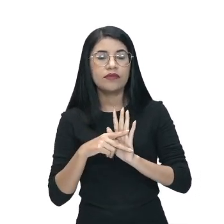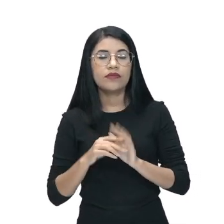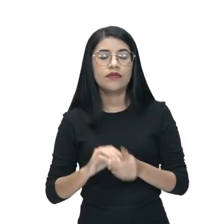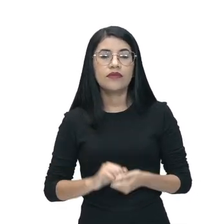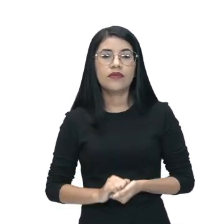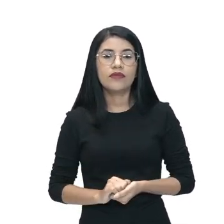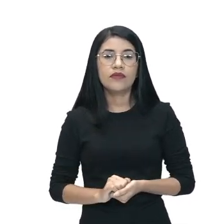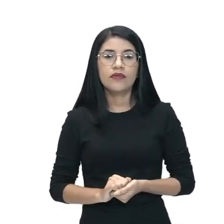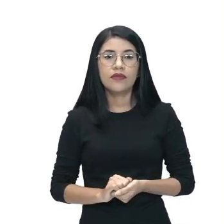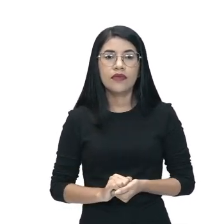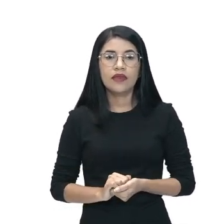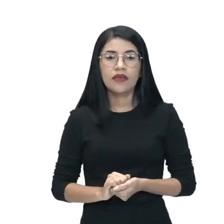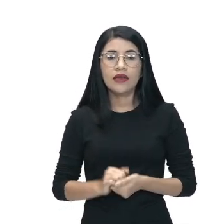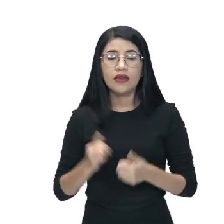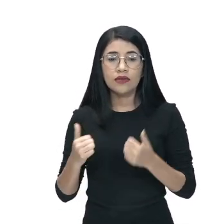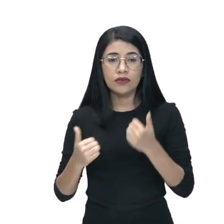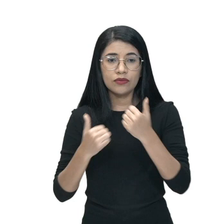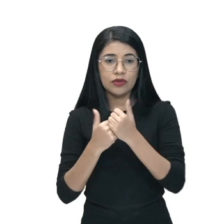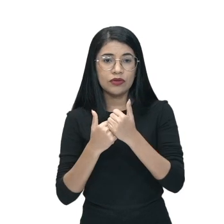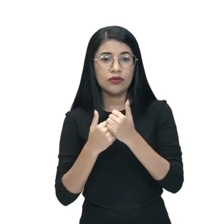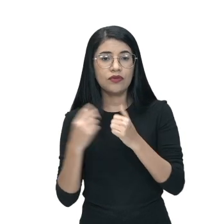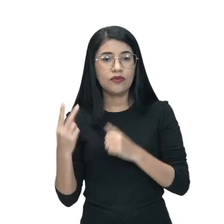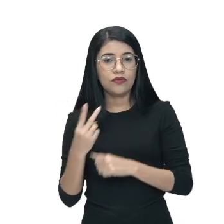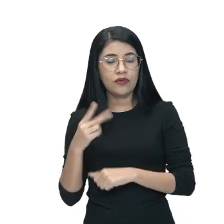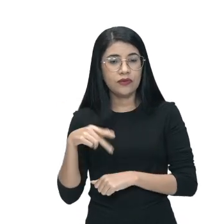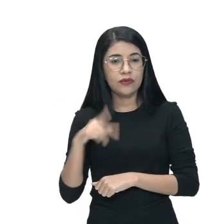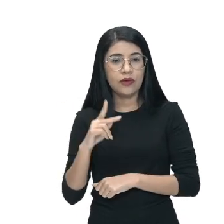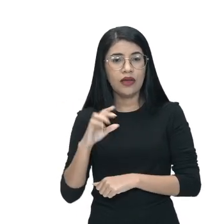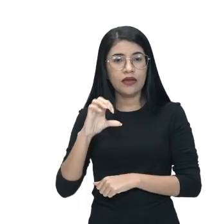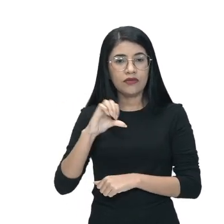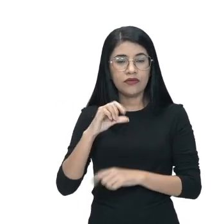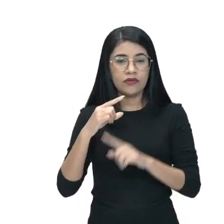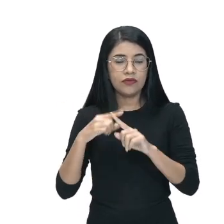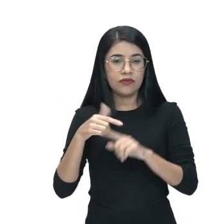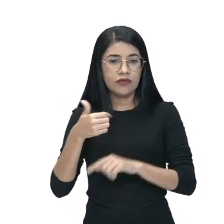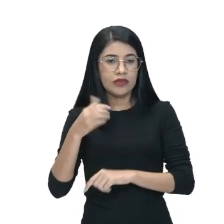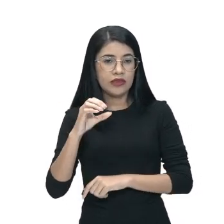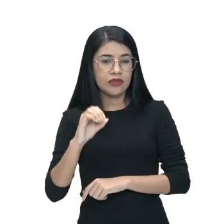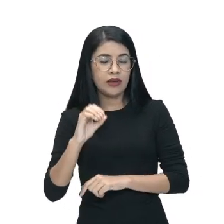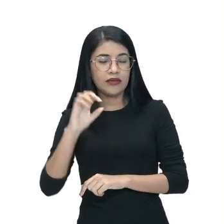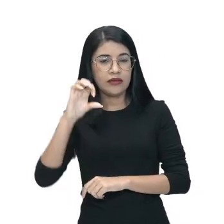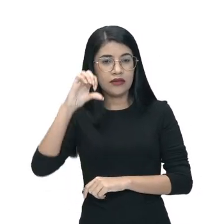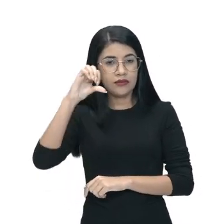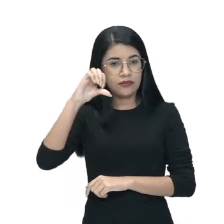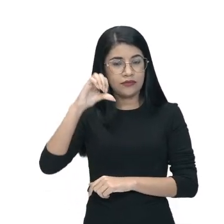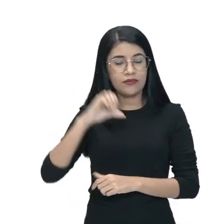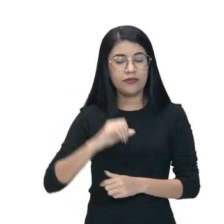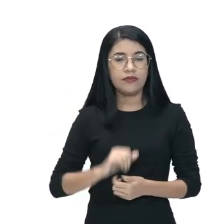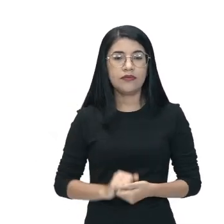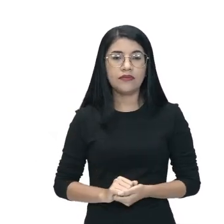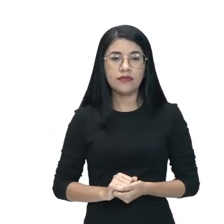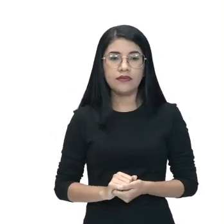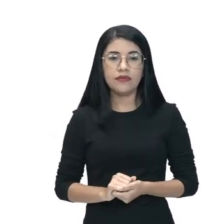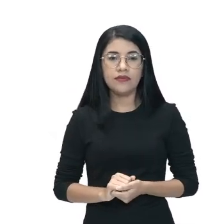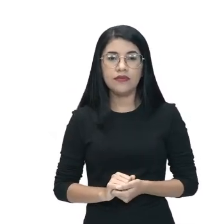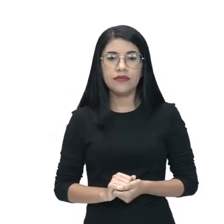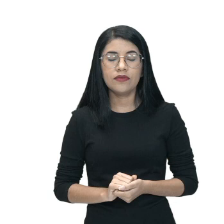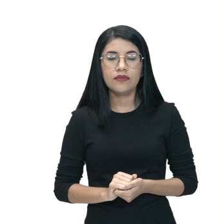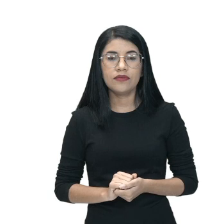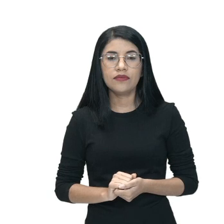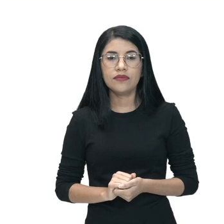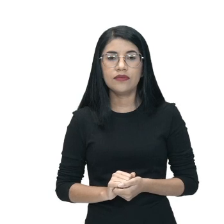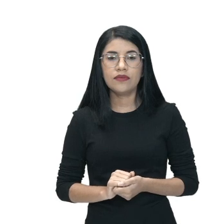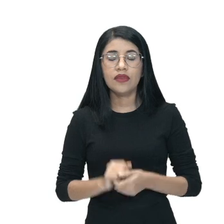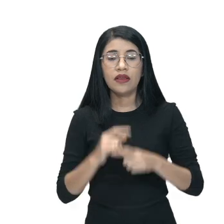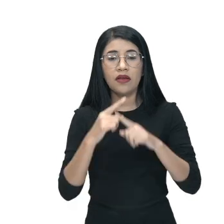ao valor de K, 9 vezes 10 elevado à nona, vezes o